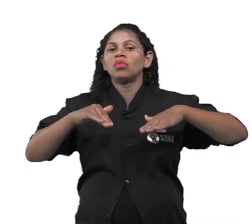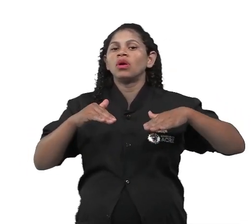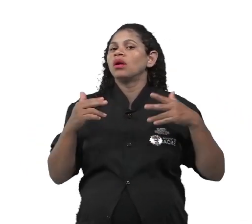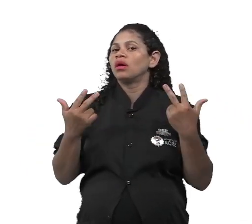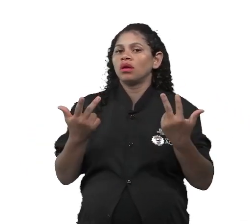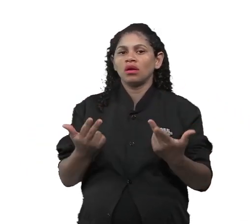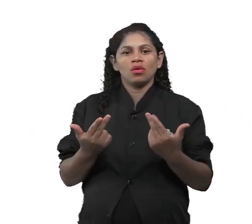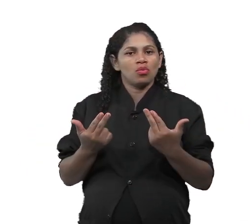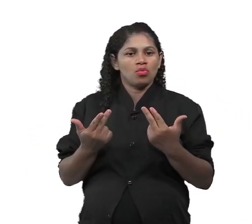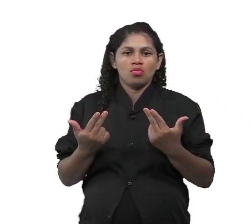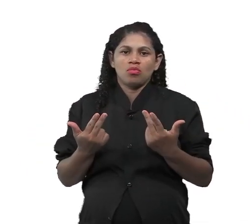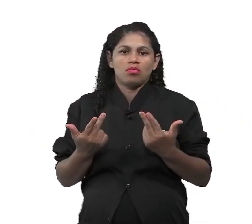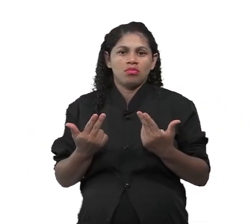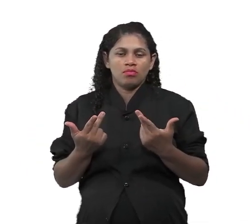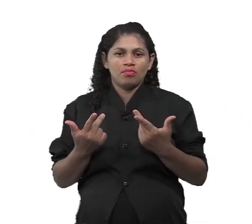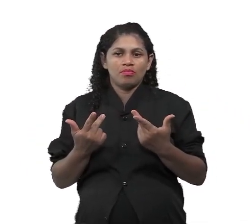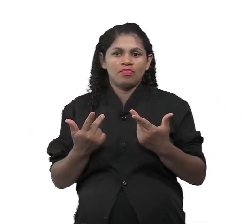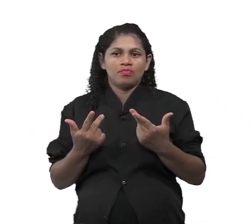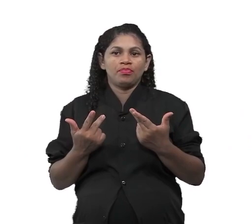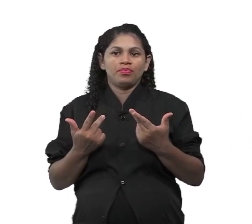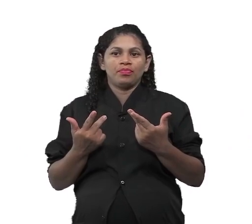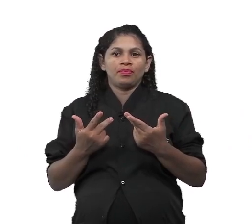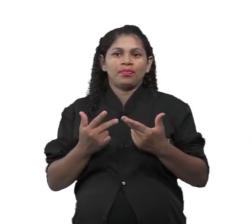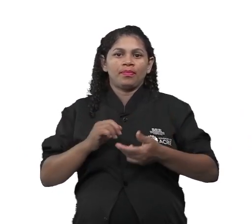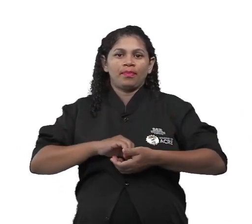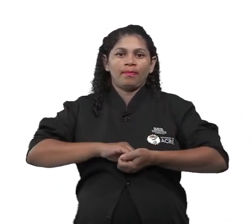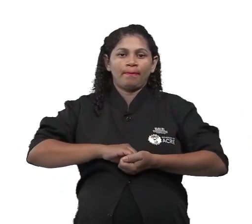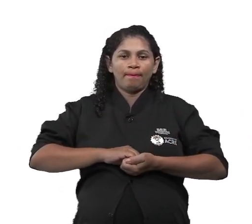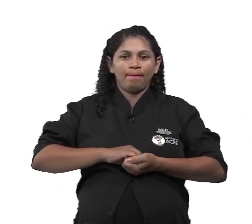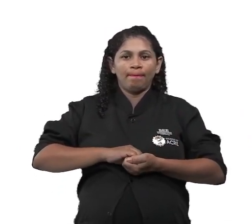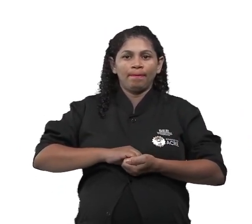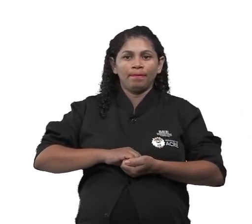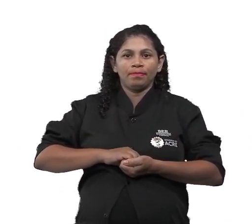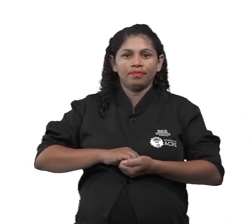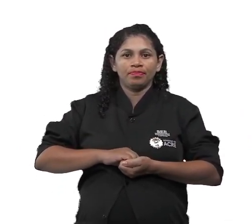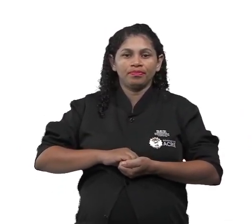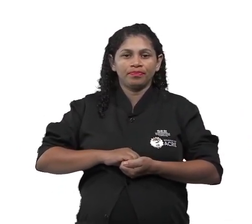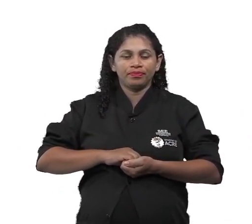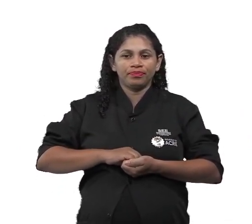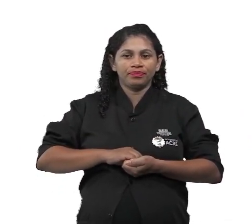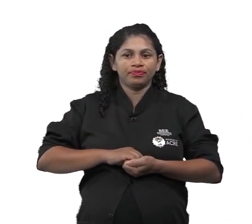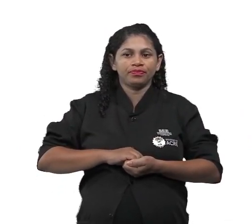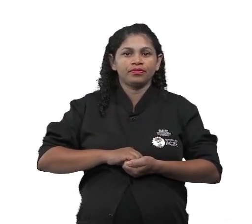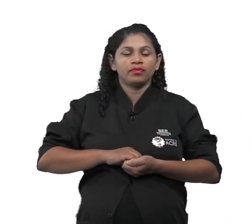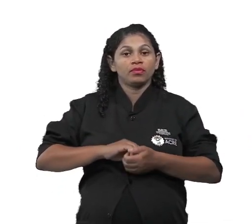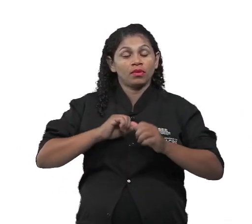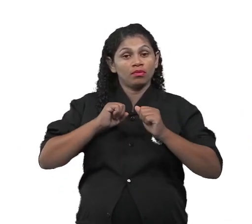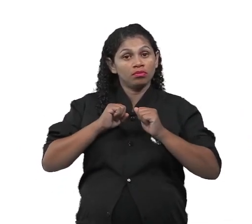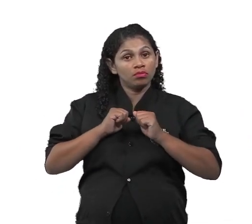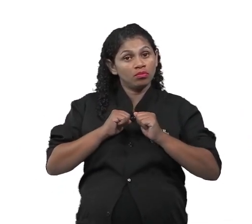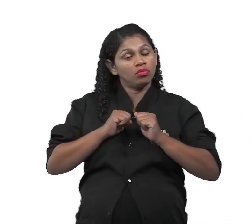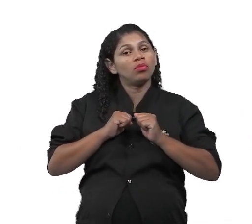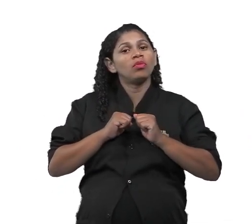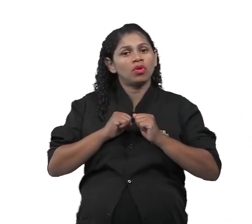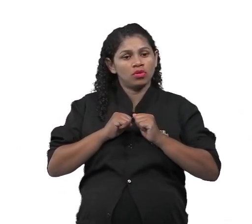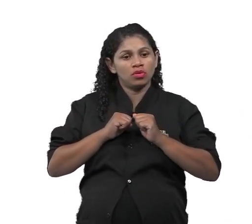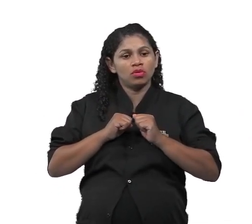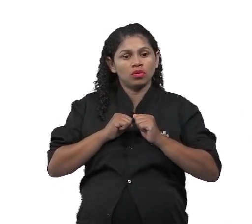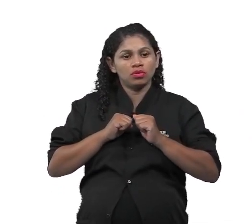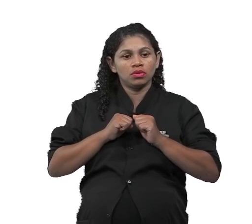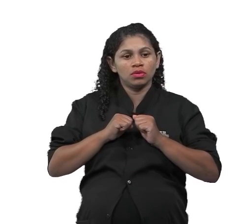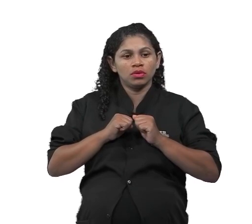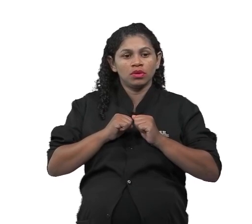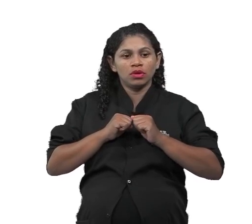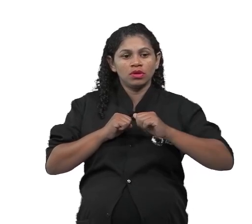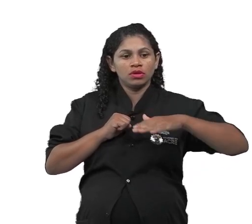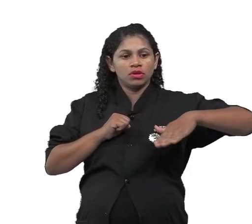eu obtenho quando eu retiro do cilindro os 2 cones. Então eu posso dizer aqui, por exemplo, que o volume